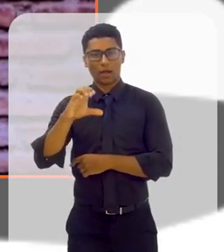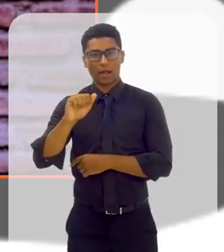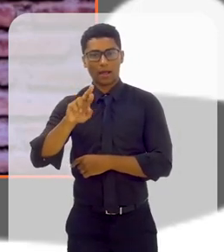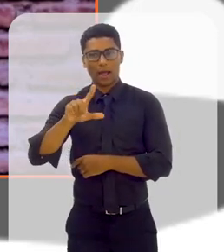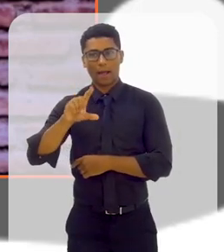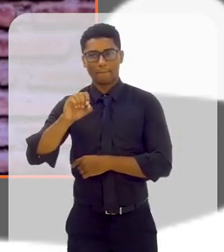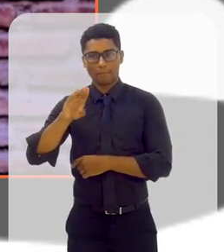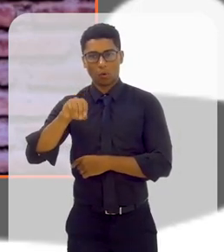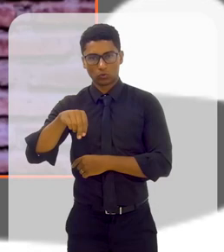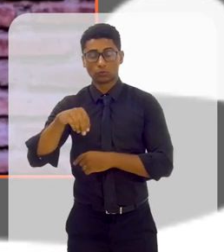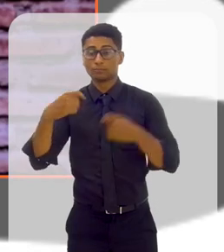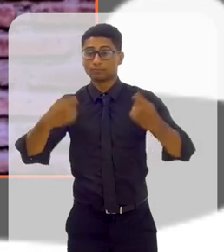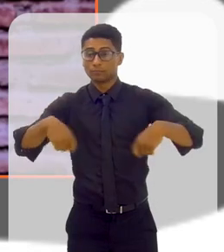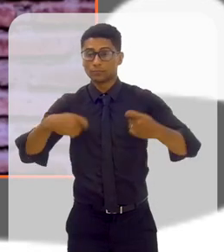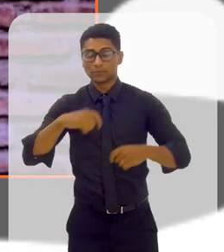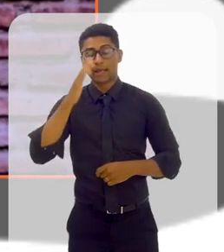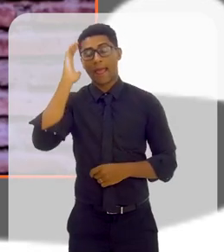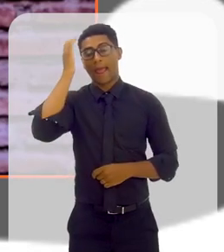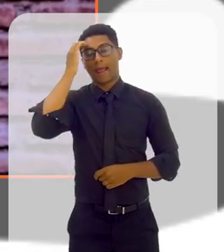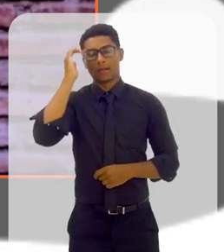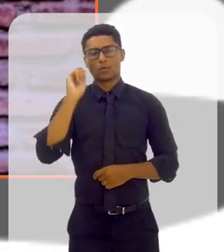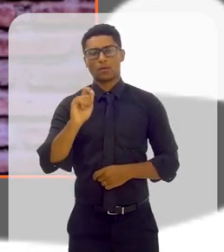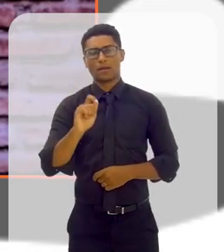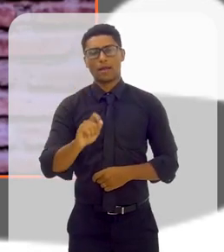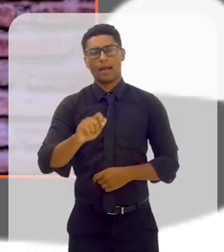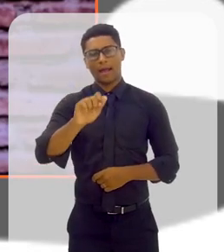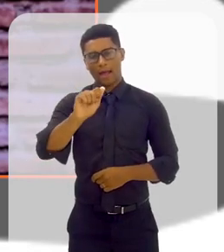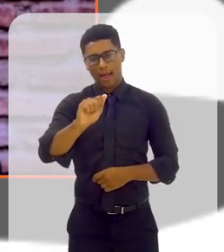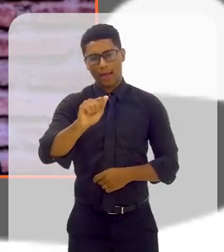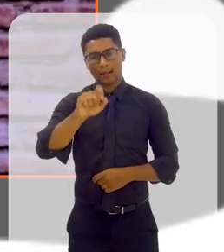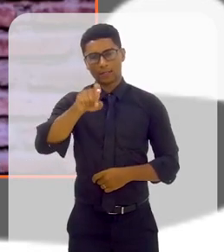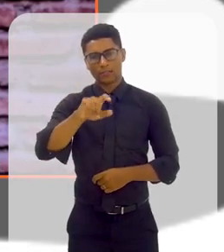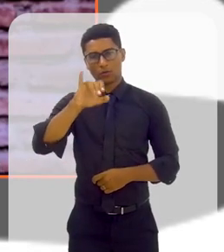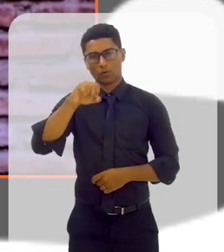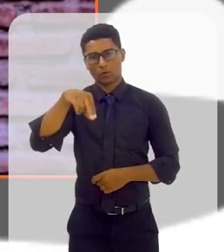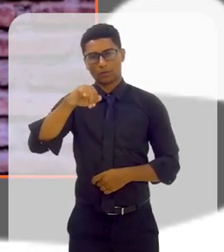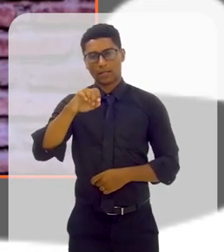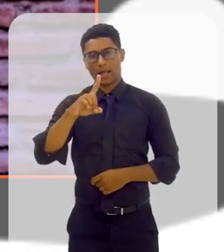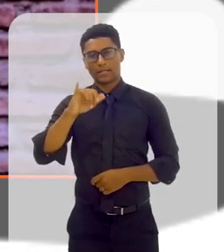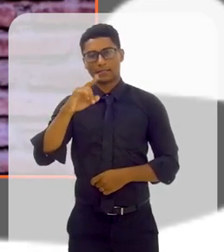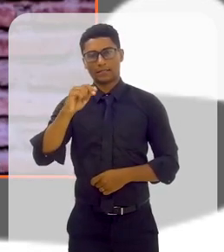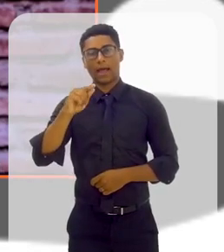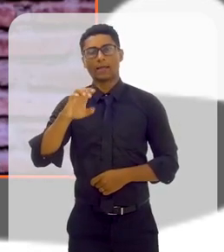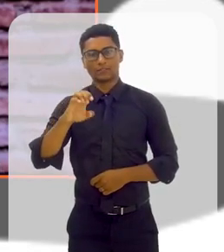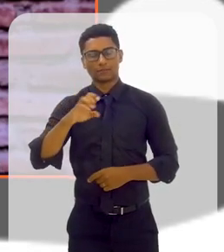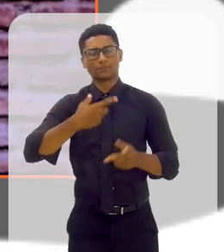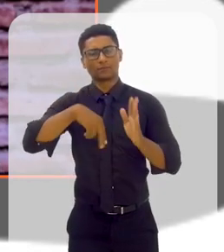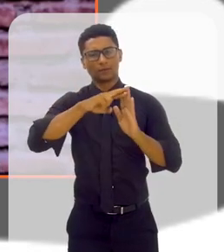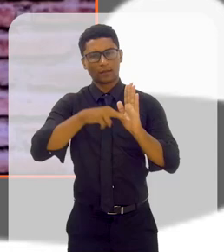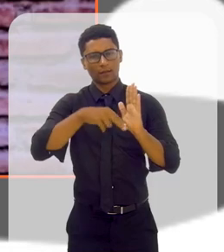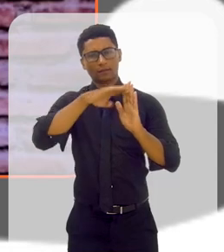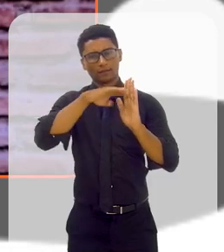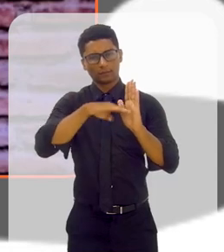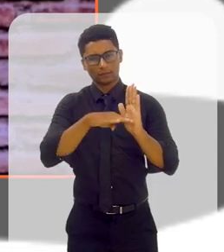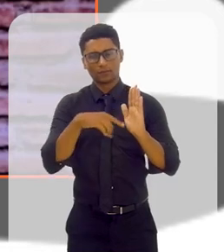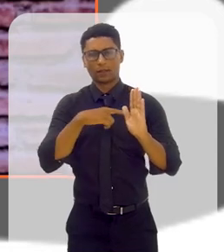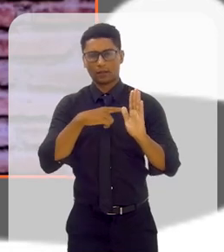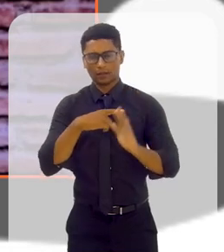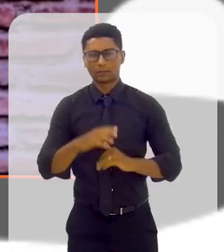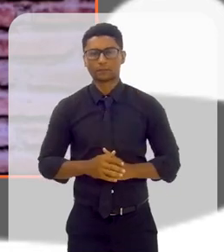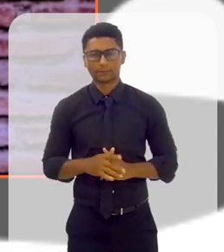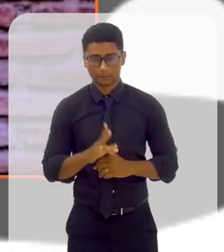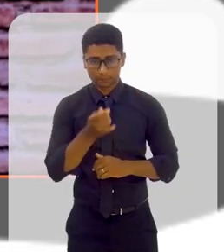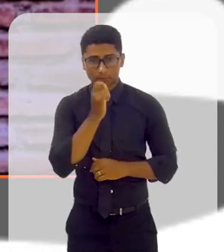entender o conceito de adicionalidade. O que que é isso? Existem regras dentro do mecanismo de desenvolvimento limpo da ONU. Por